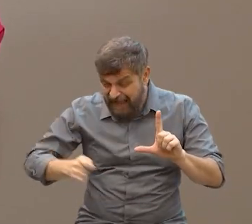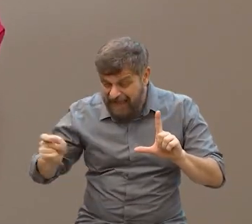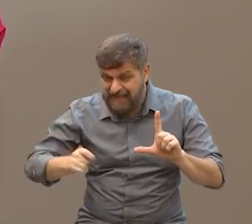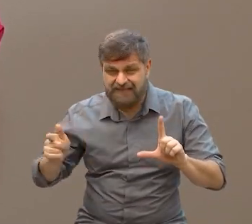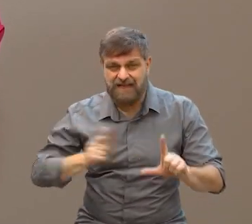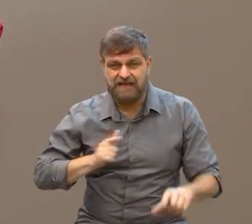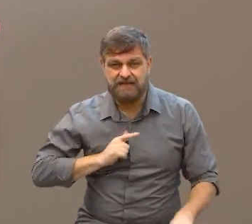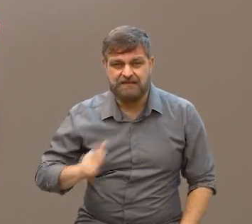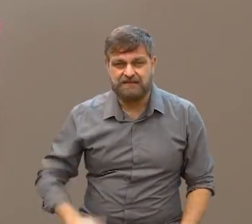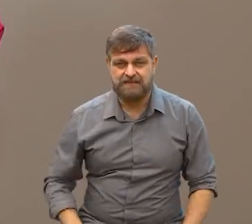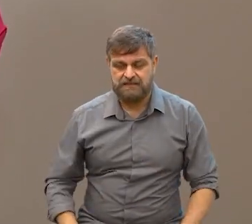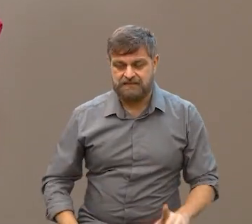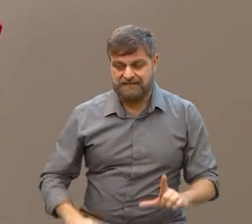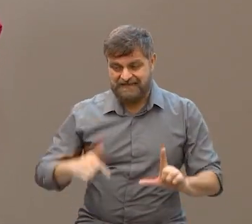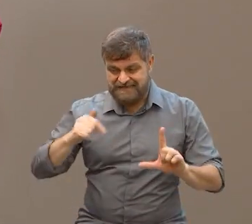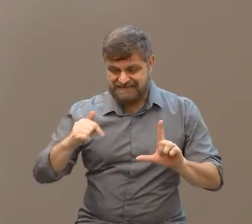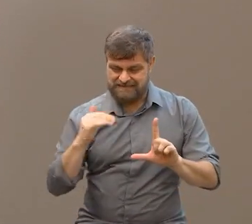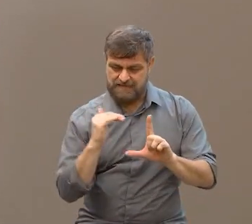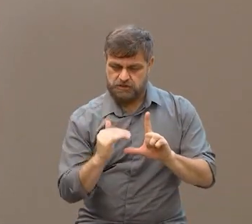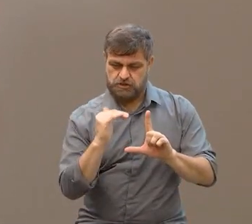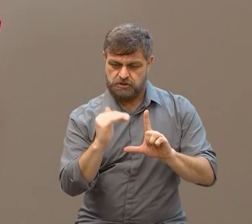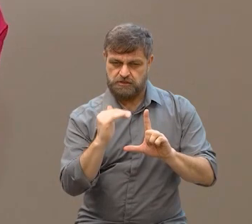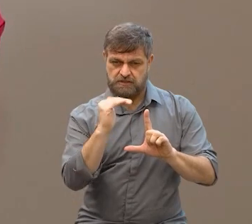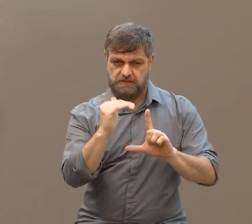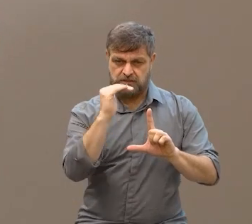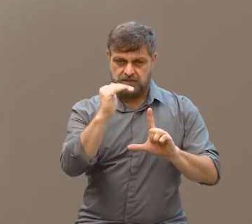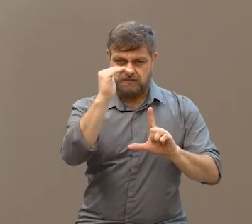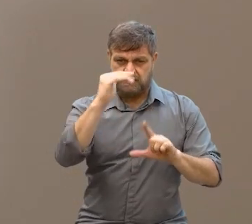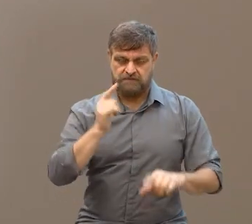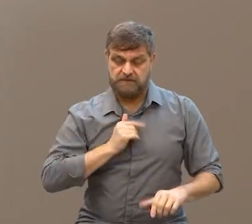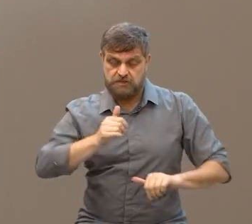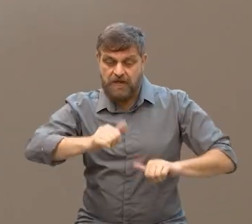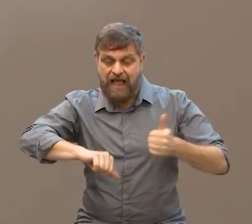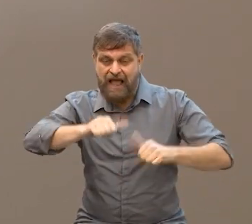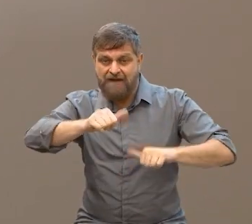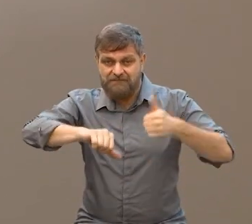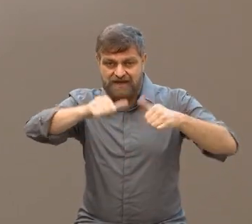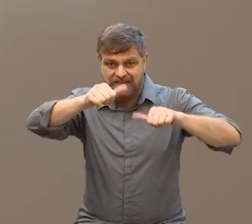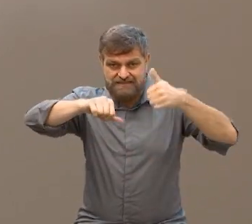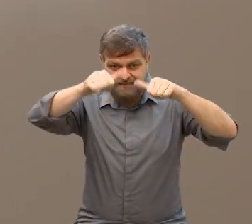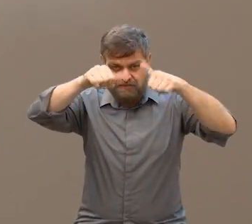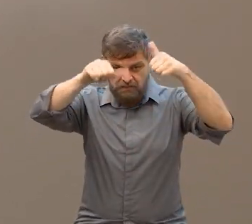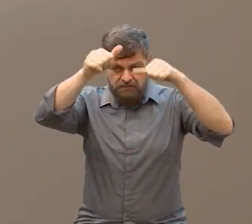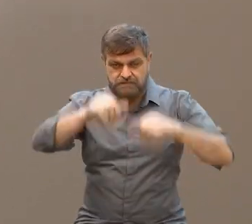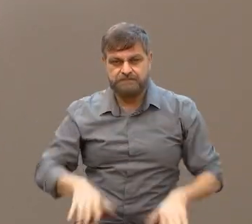possível colocar em 7 níveis de avaliação.